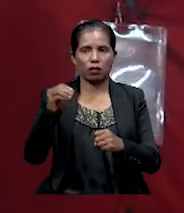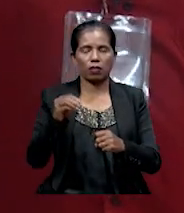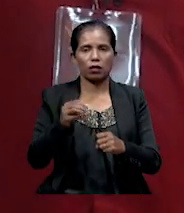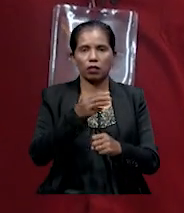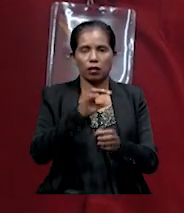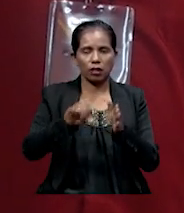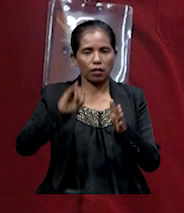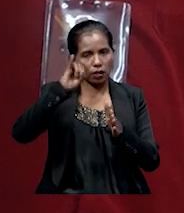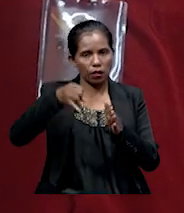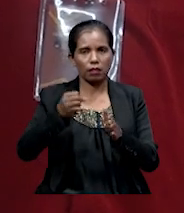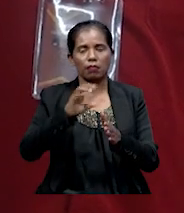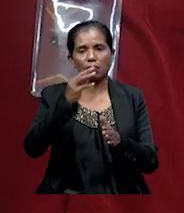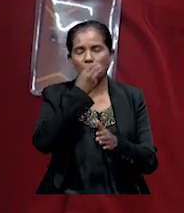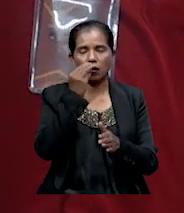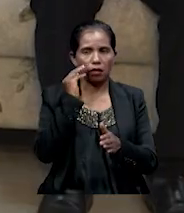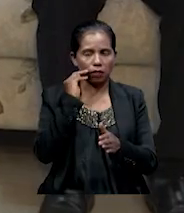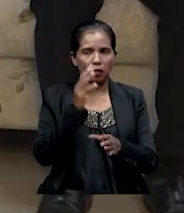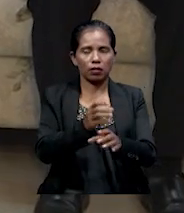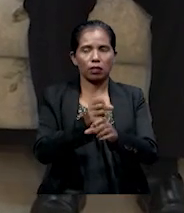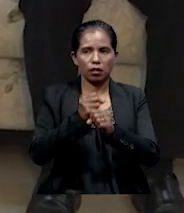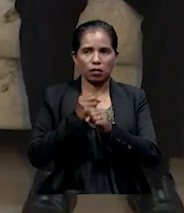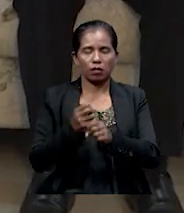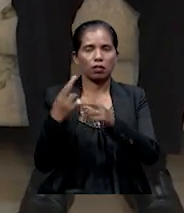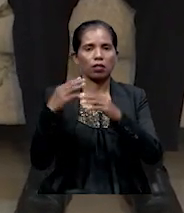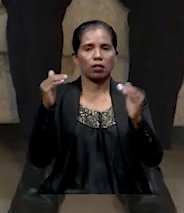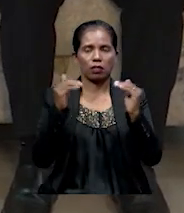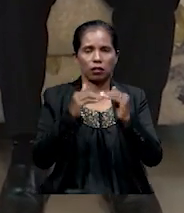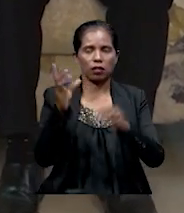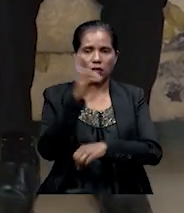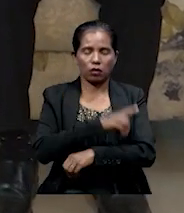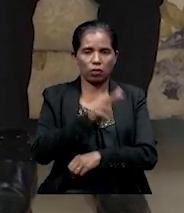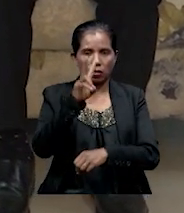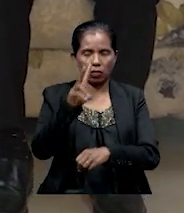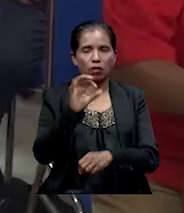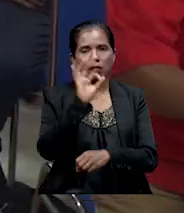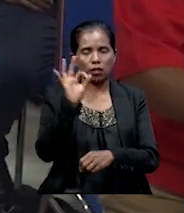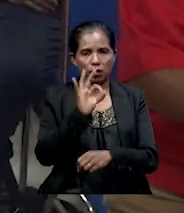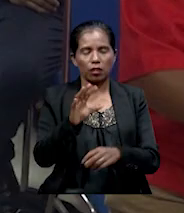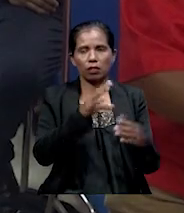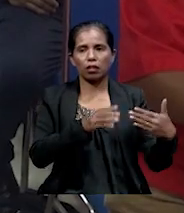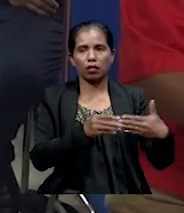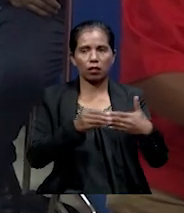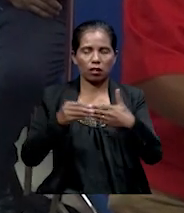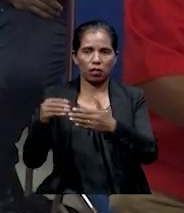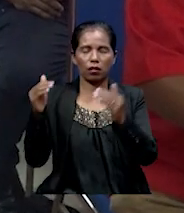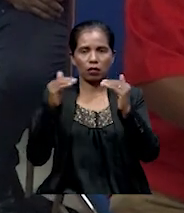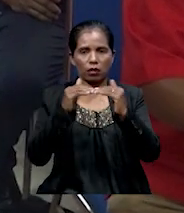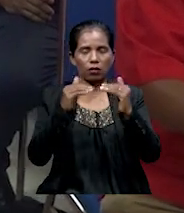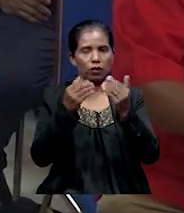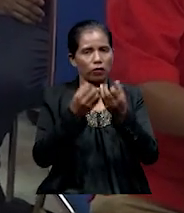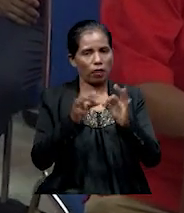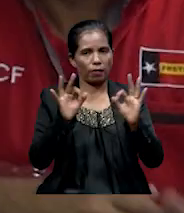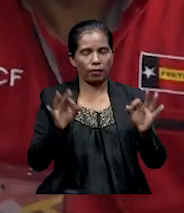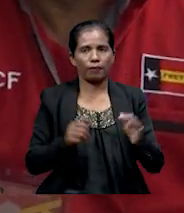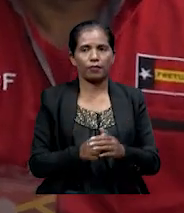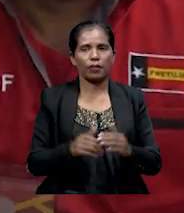Alkatiri nebera eleito ne se simu posse iha Congresso loran daruak sesta ne ho di lidera Congresso Torremata.